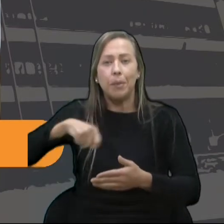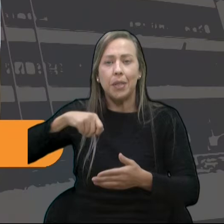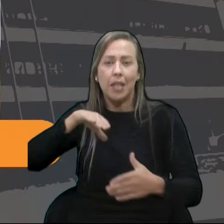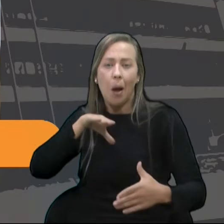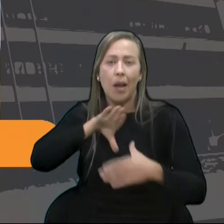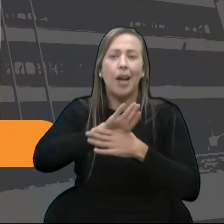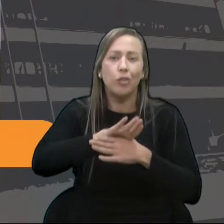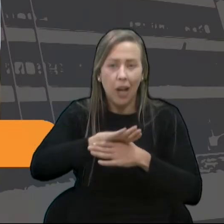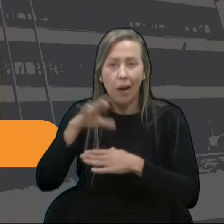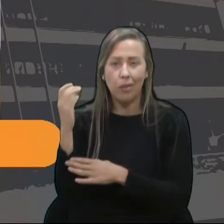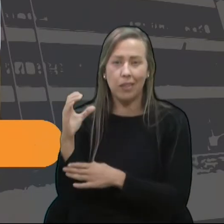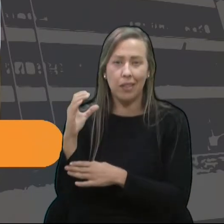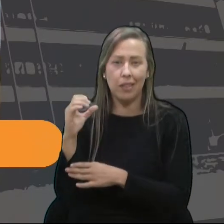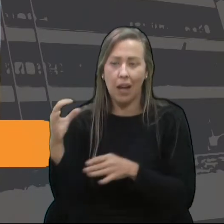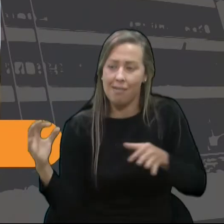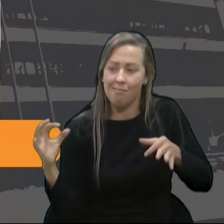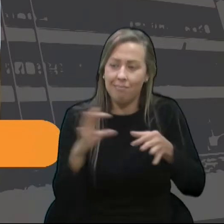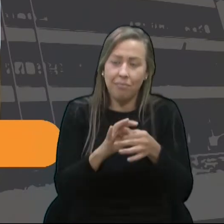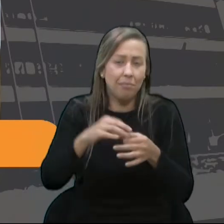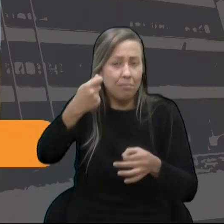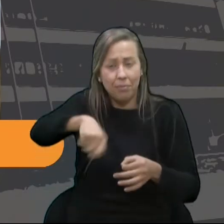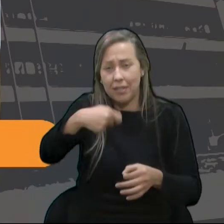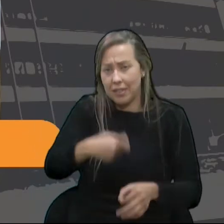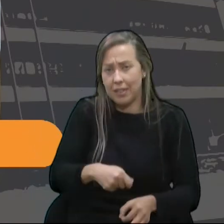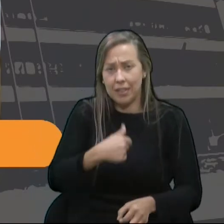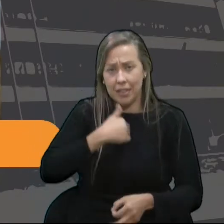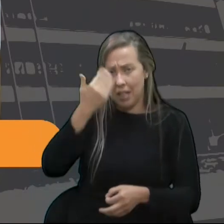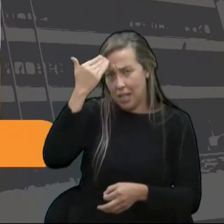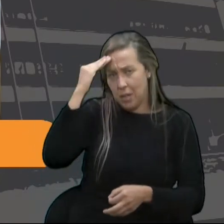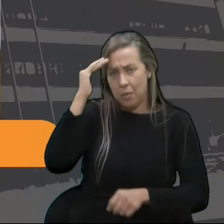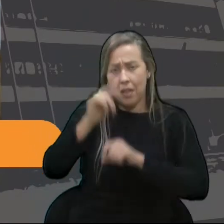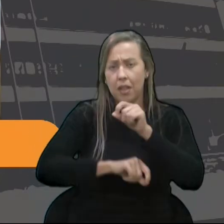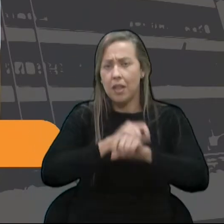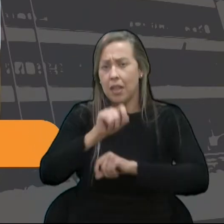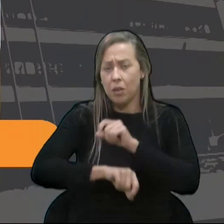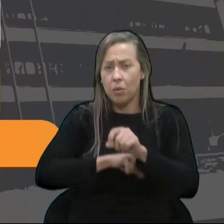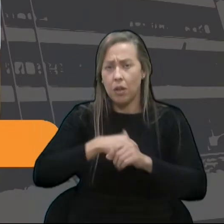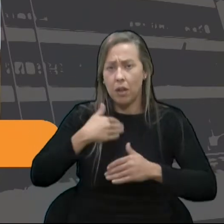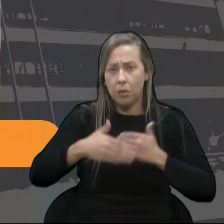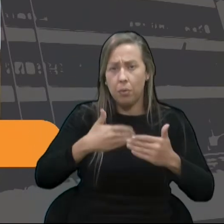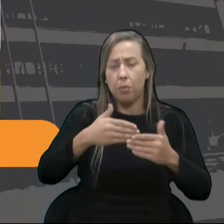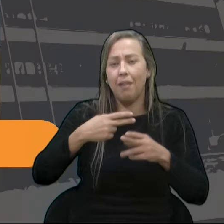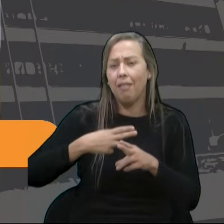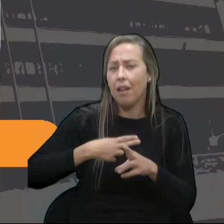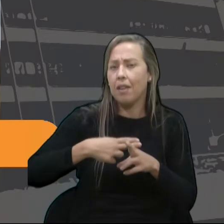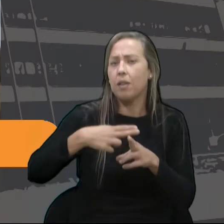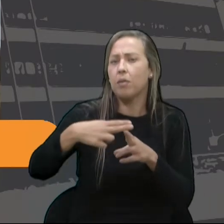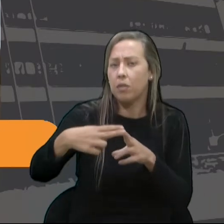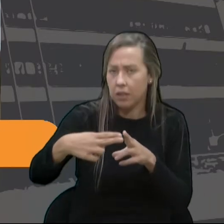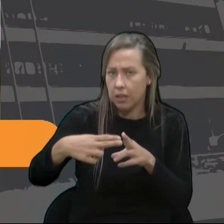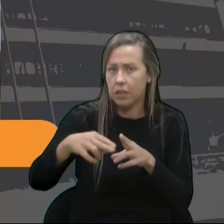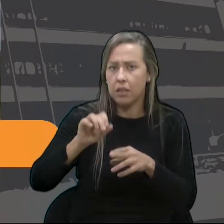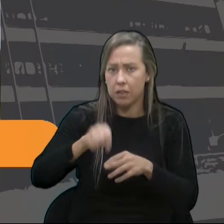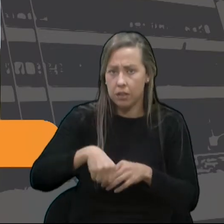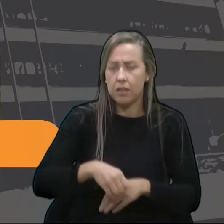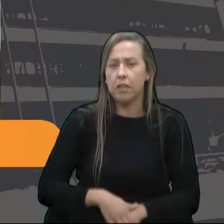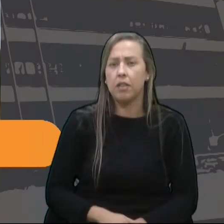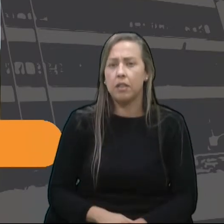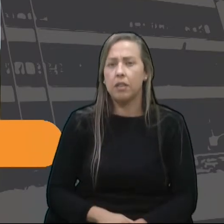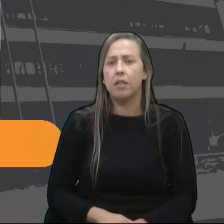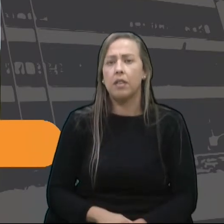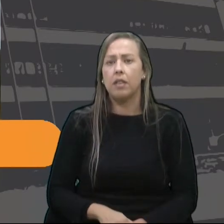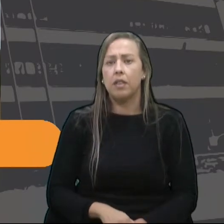ciência. Eu entendo a questão que vem da neutralidade, né, e dessa questão